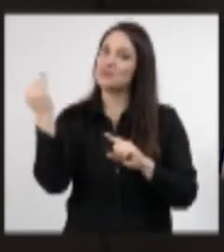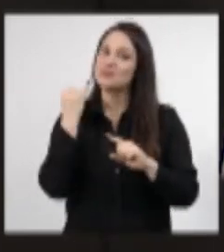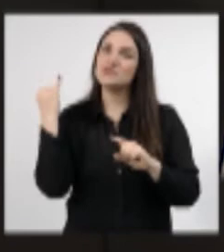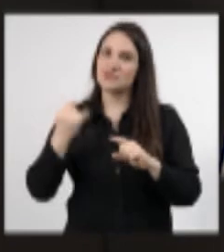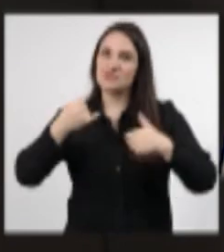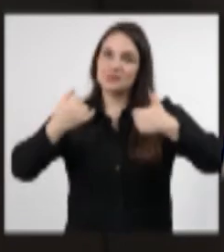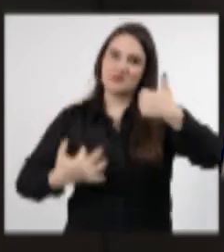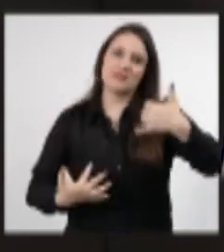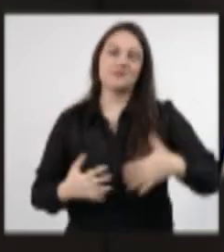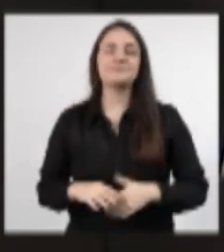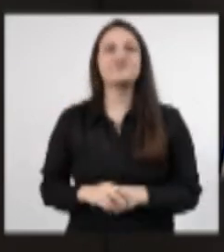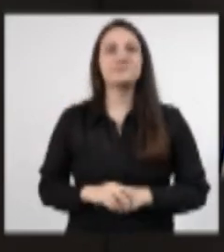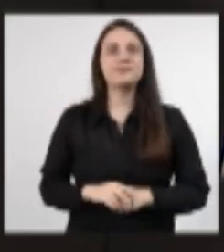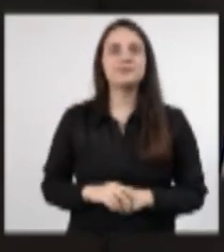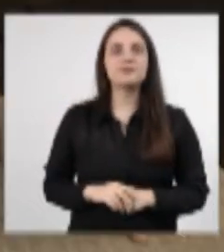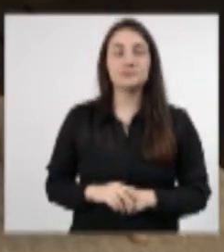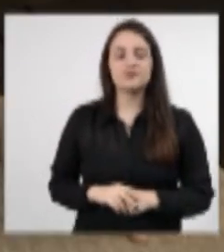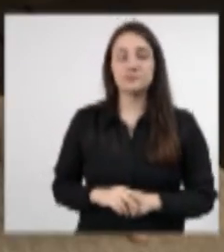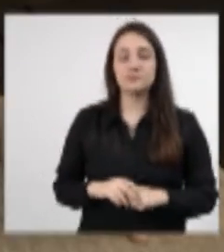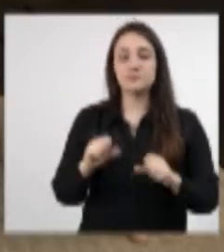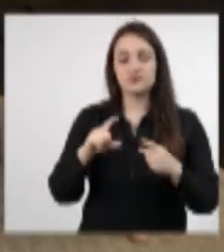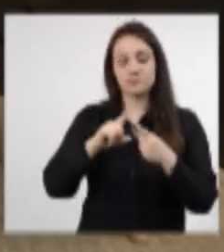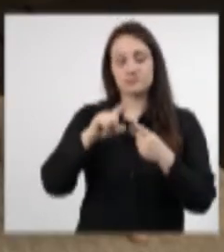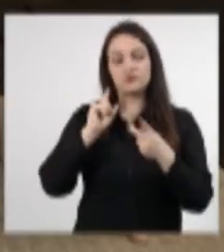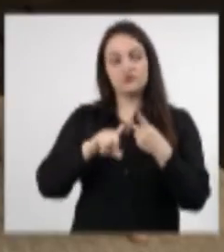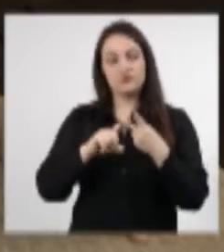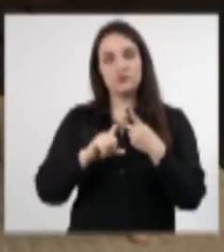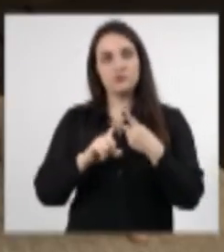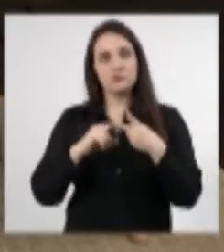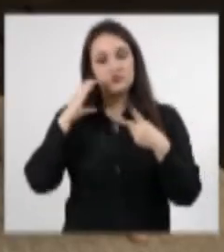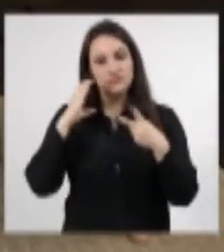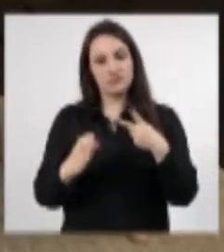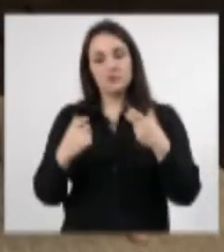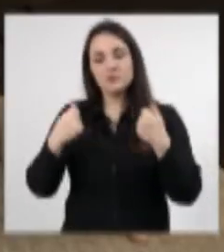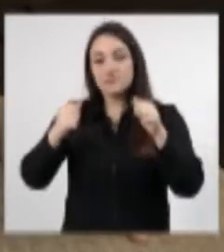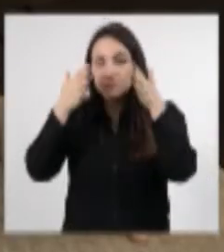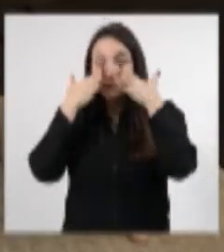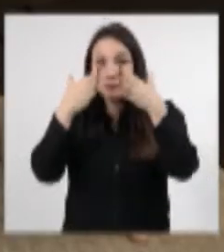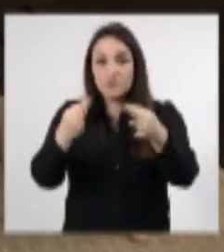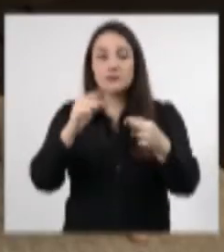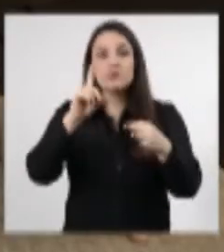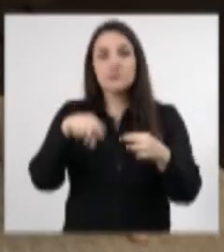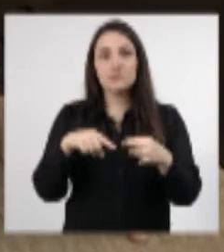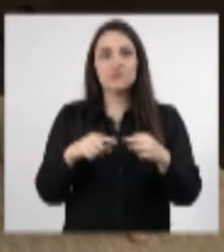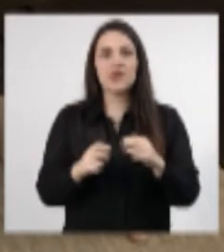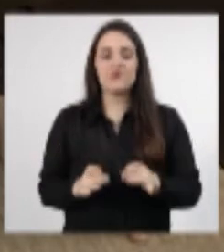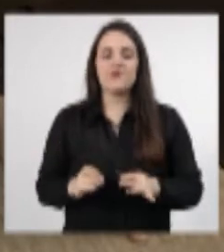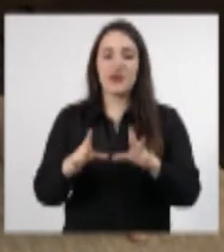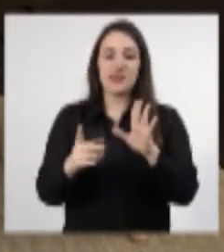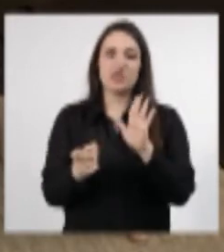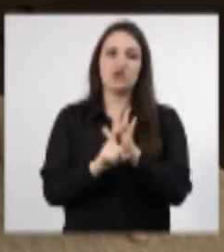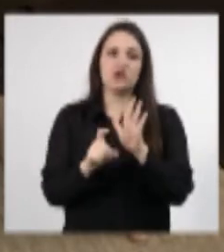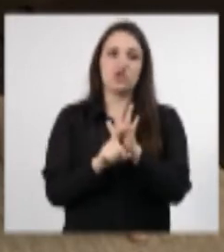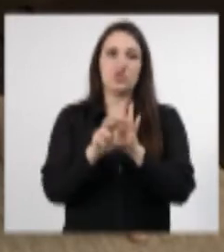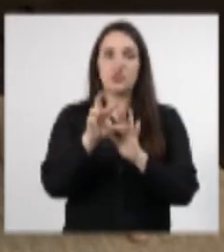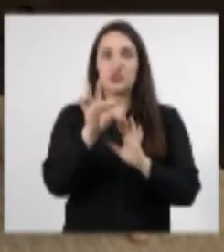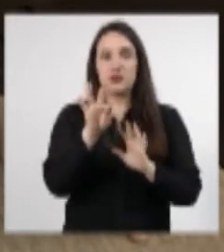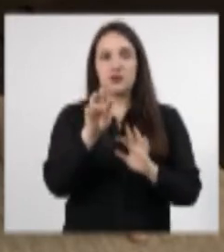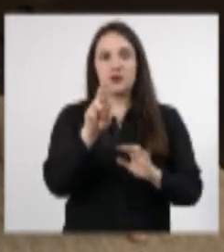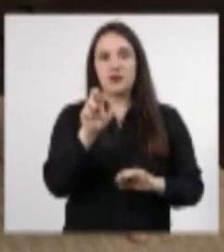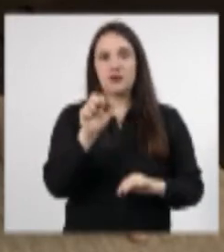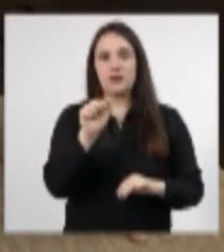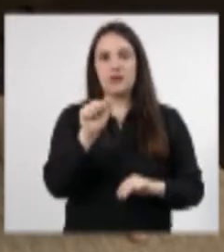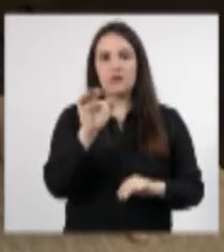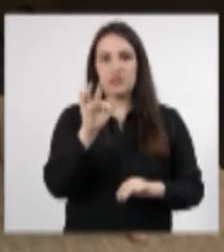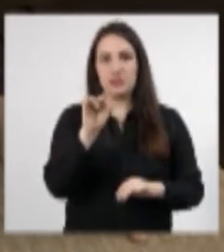informação extremamente importante a ser considerada. O segundo crime que merece destaque é o tráfico de drogas. O Mato Grosso